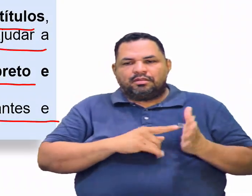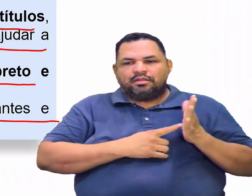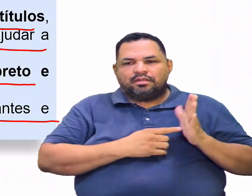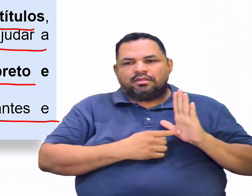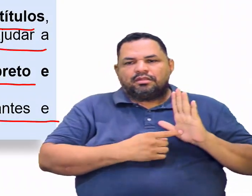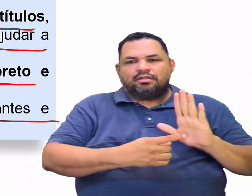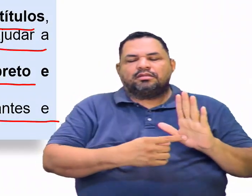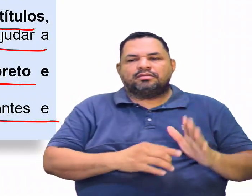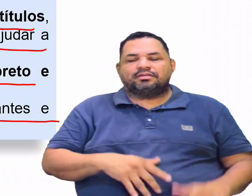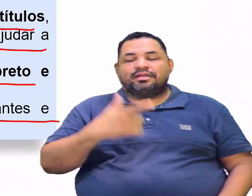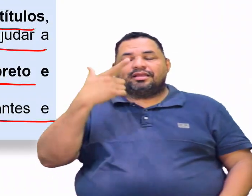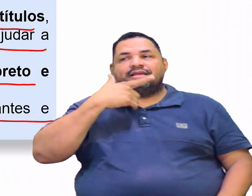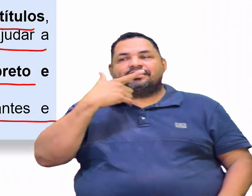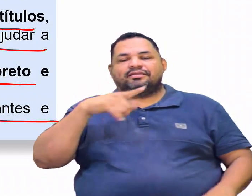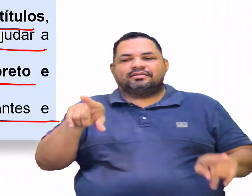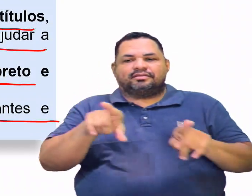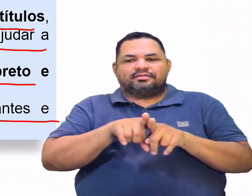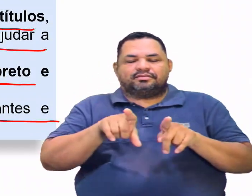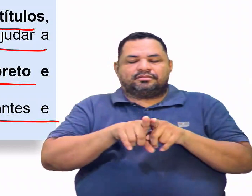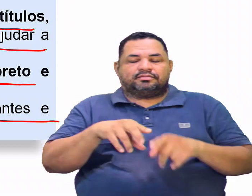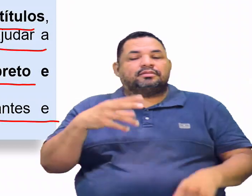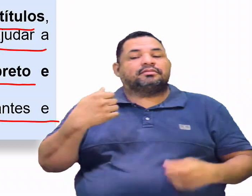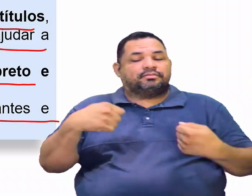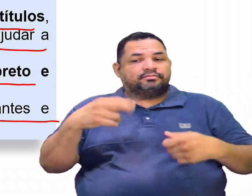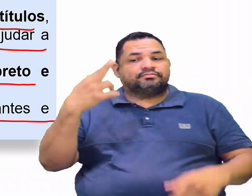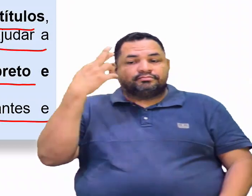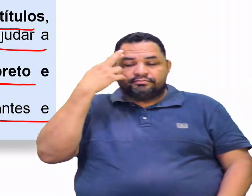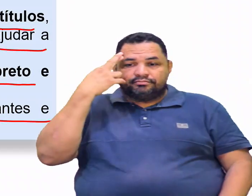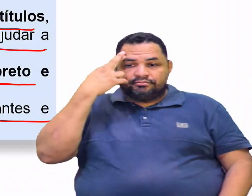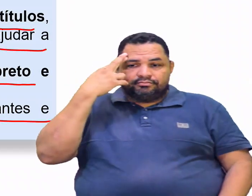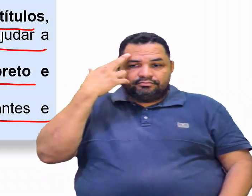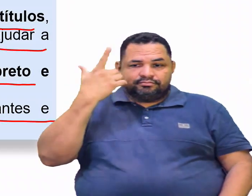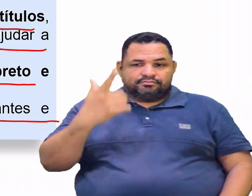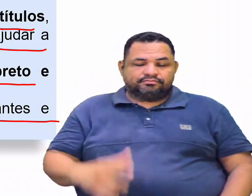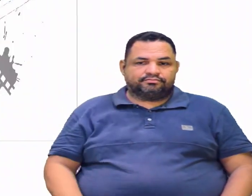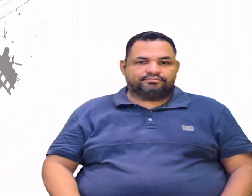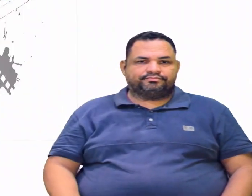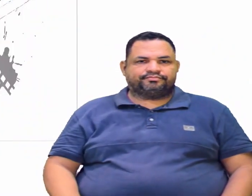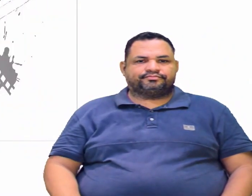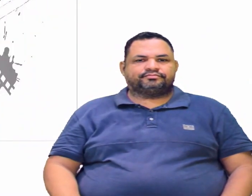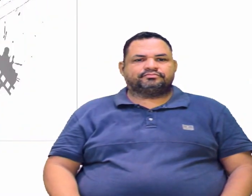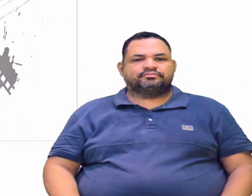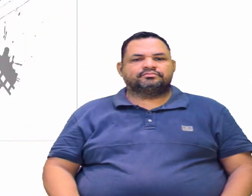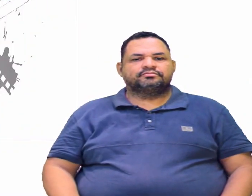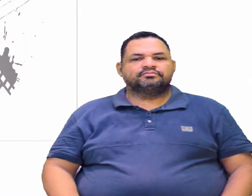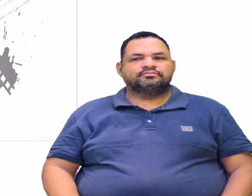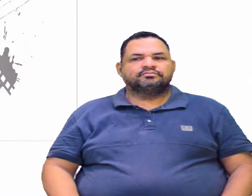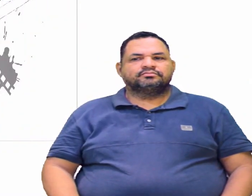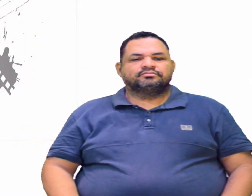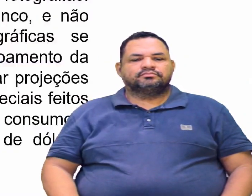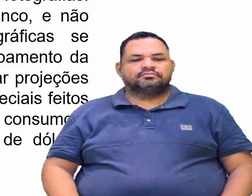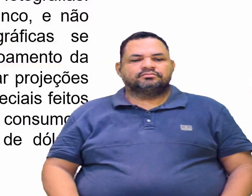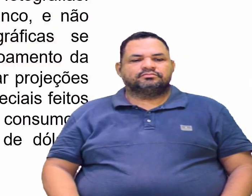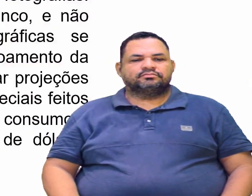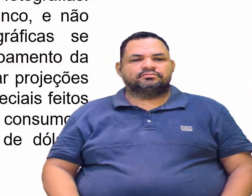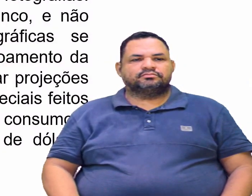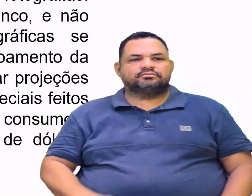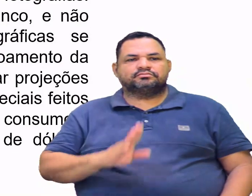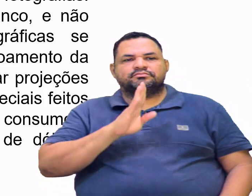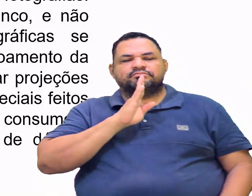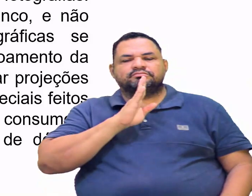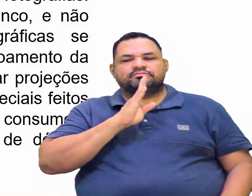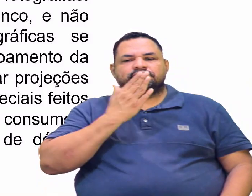Você ri, mas você não deixa também de refletir, ok? Então, vamos conhecer aqui um artista aqui,